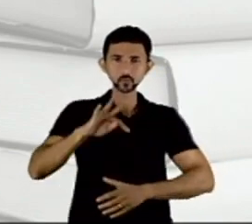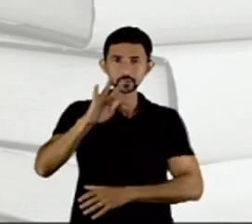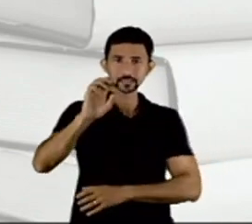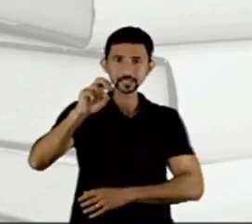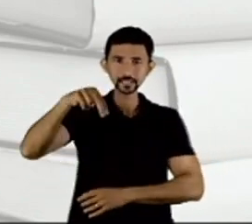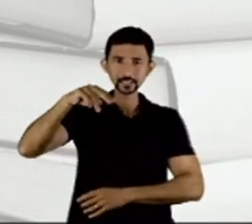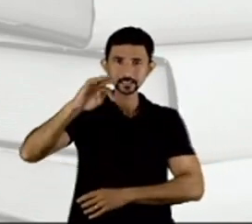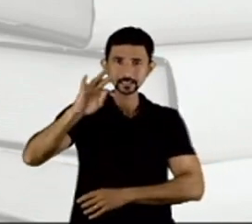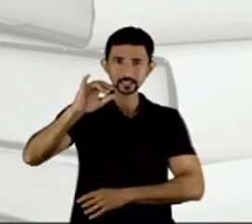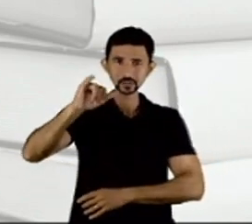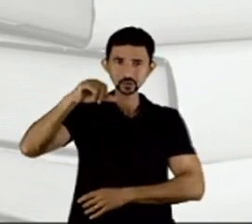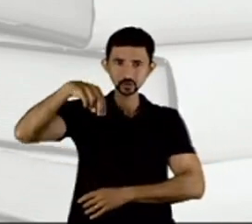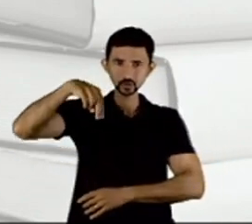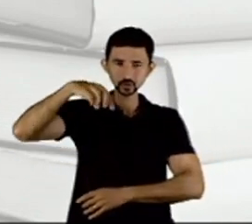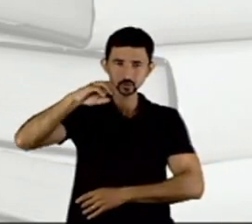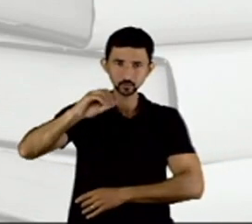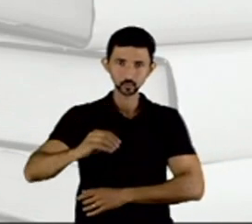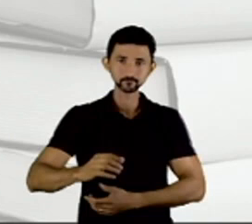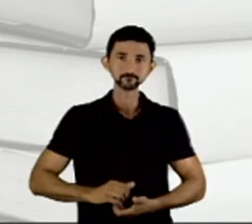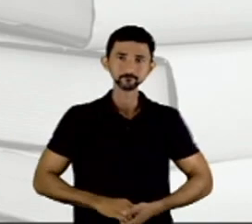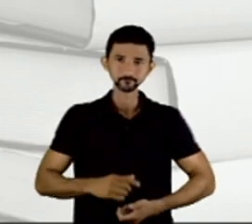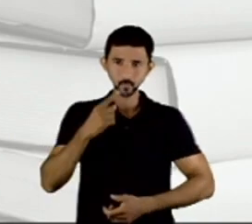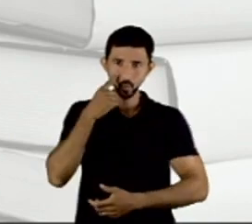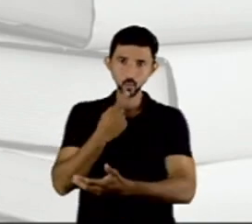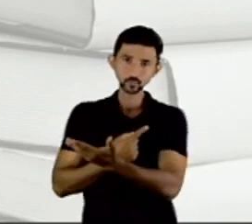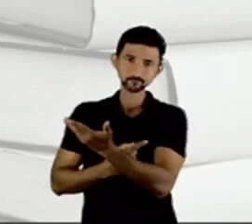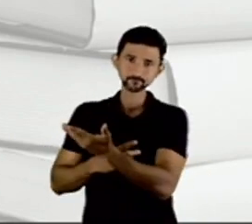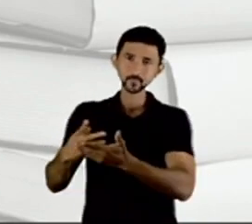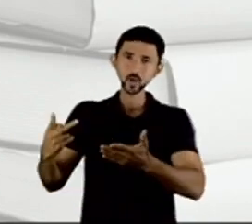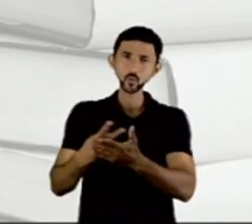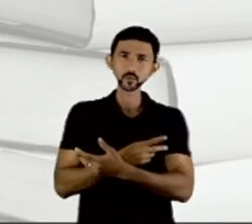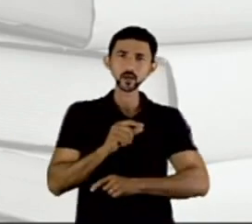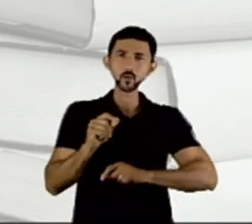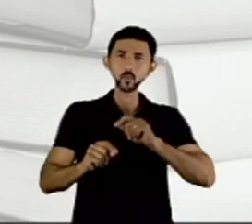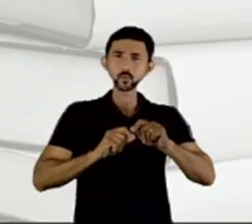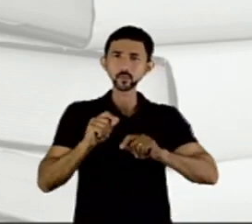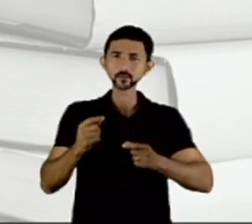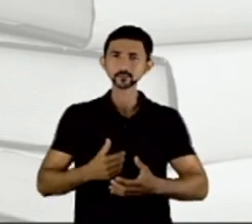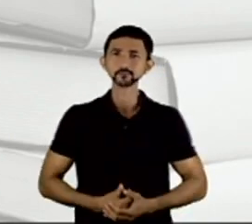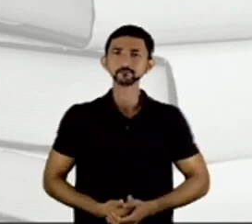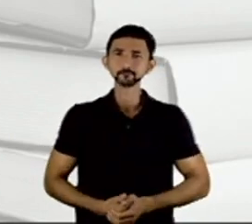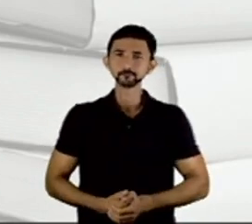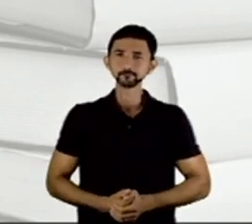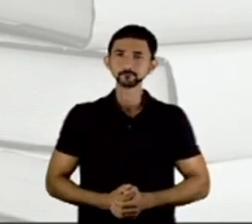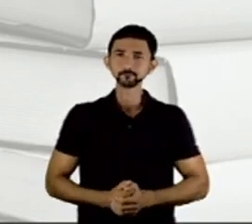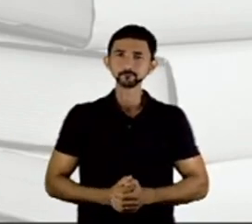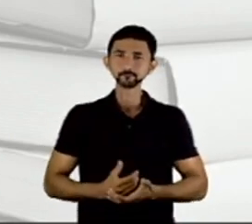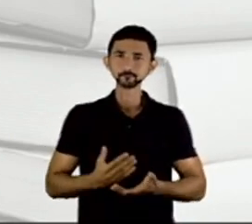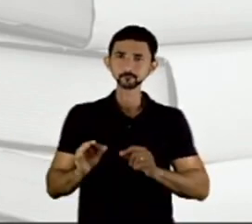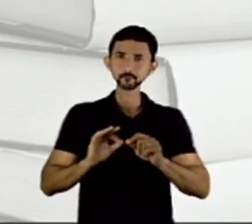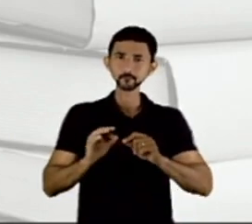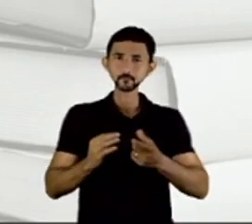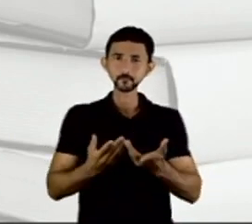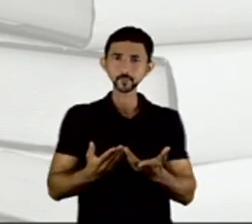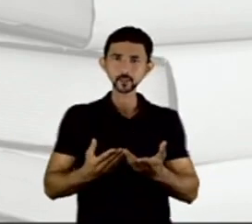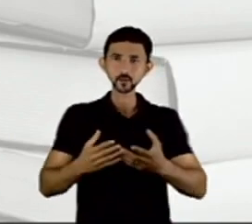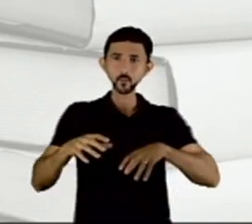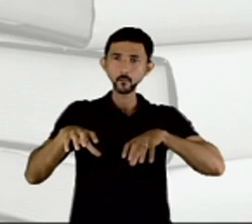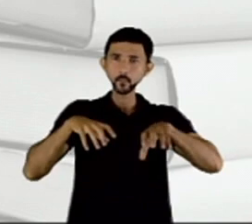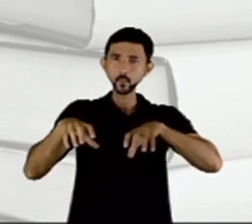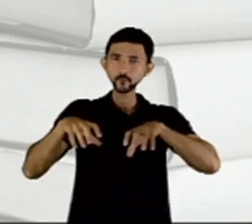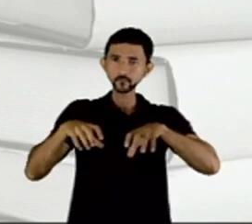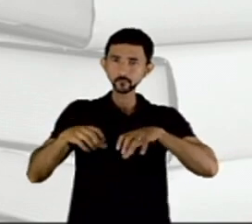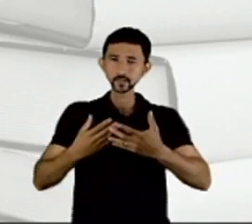o chamado tenentismo. O que foi o tenentismo? O tenentismo foi um